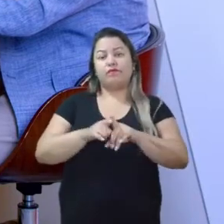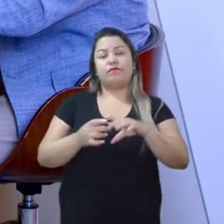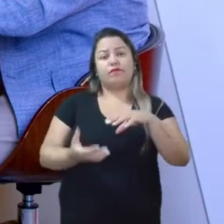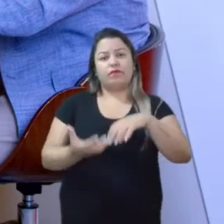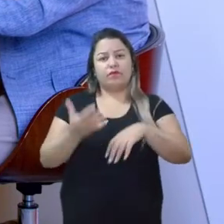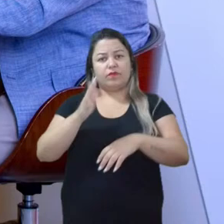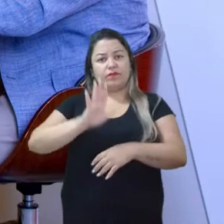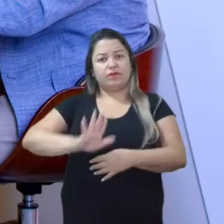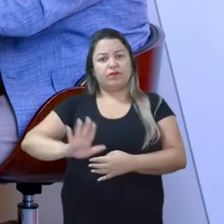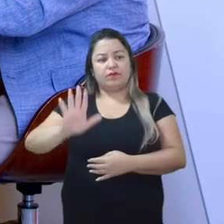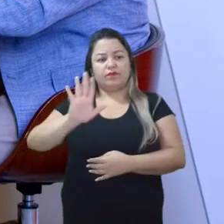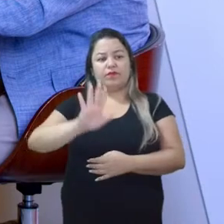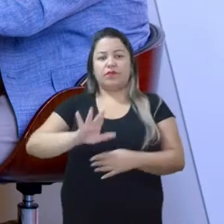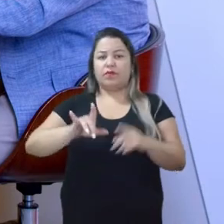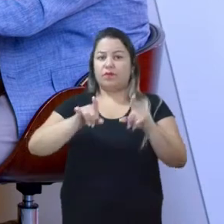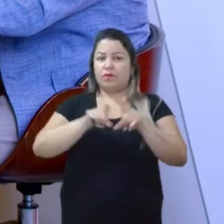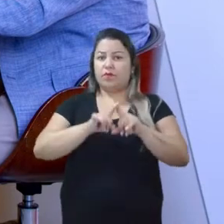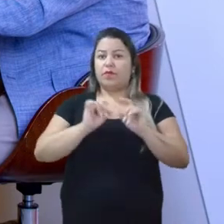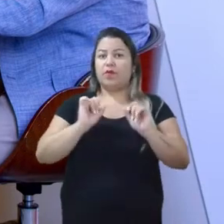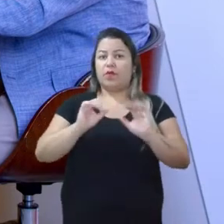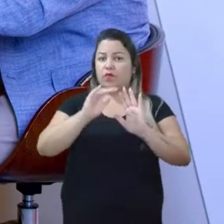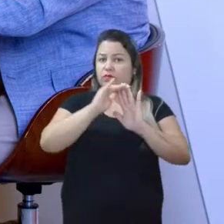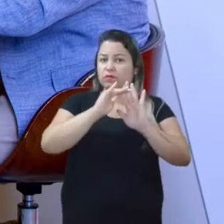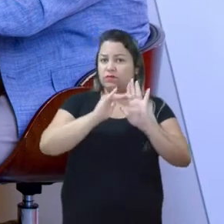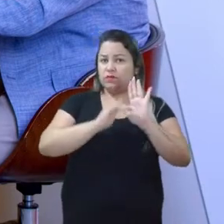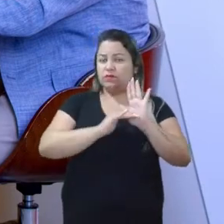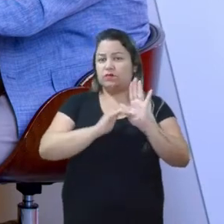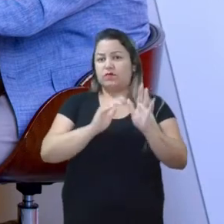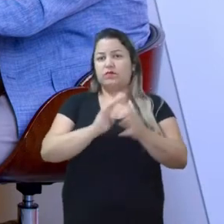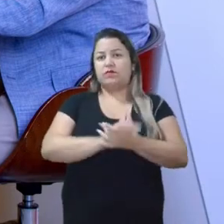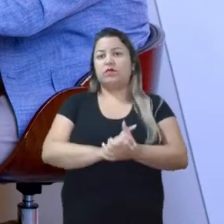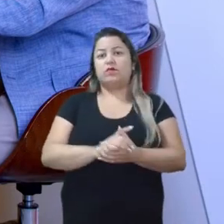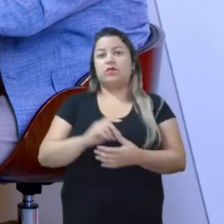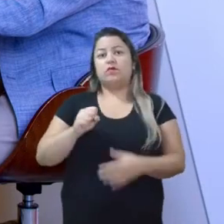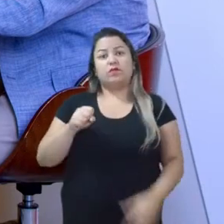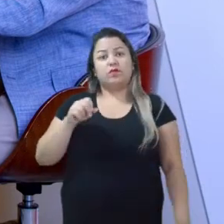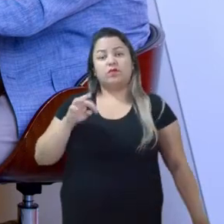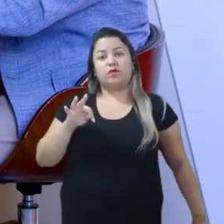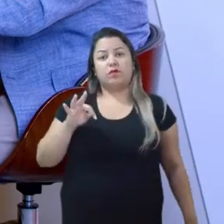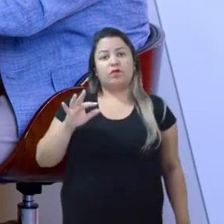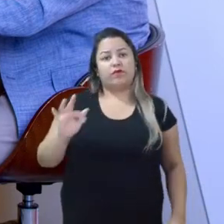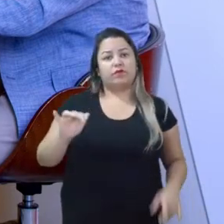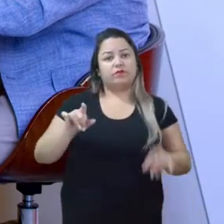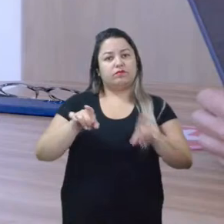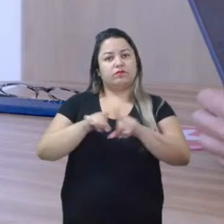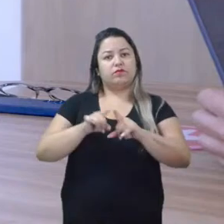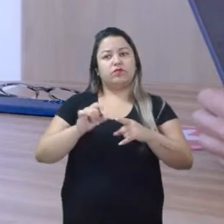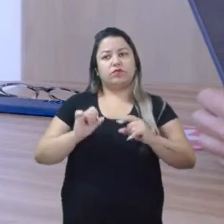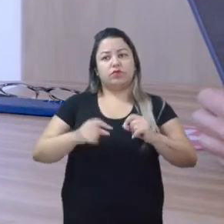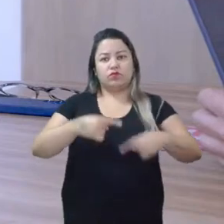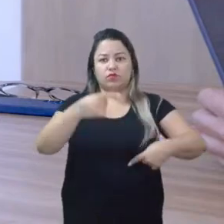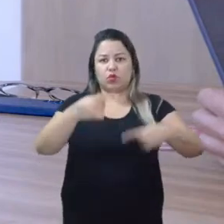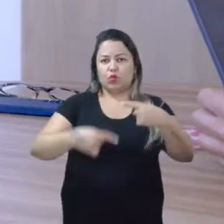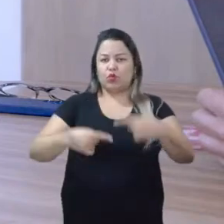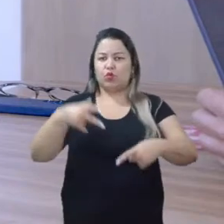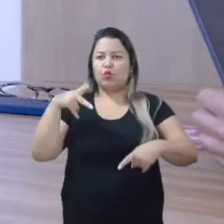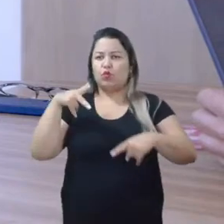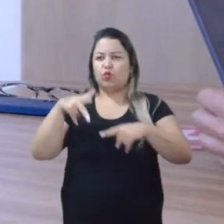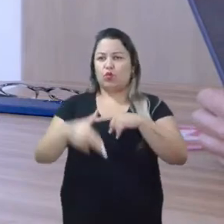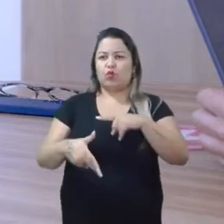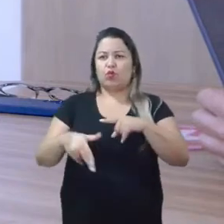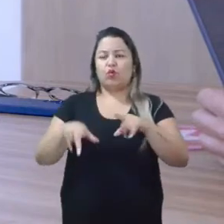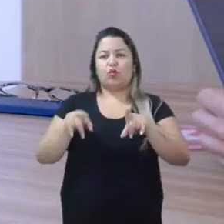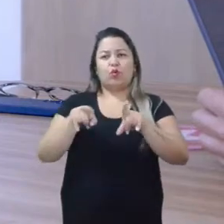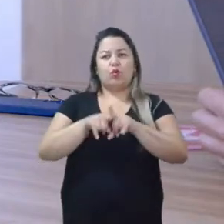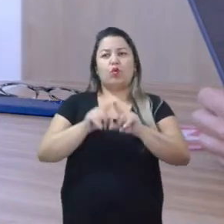quais são esses parâmetros. A gente viu recentemente o Supremo Tribunal Federal discutindo a questão do porte de algumas drogas por uma ausência de